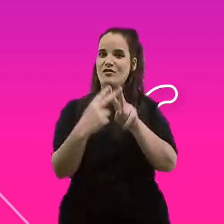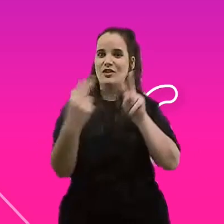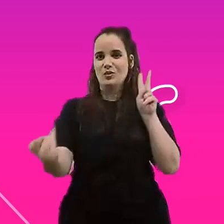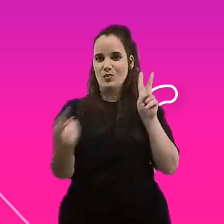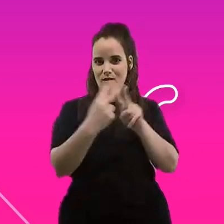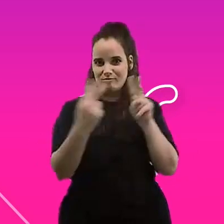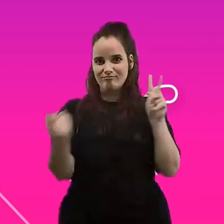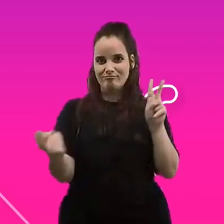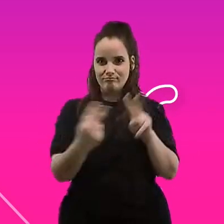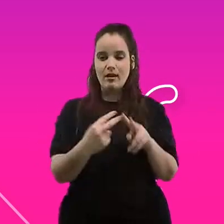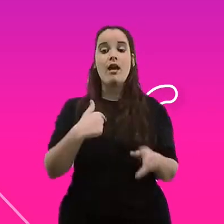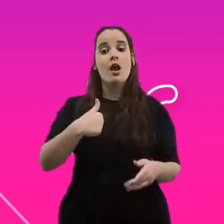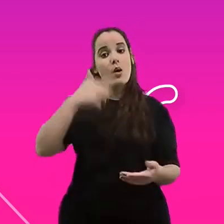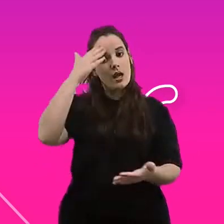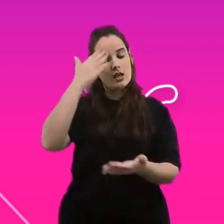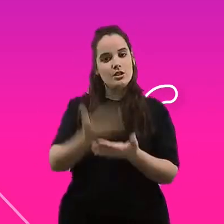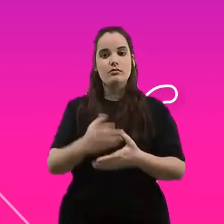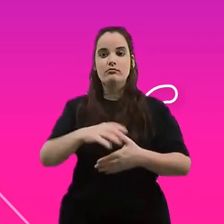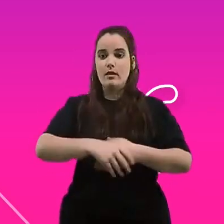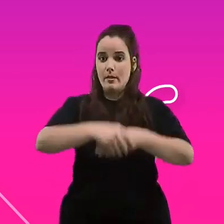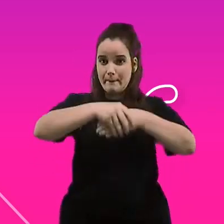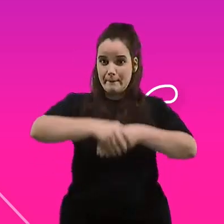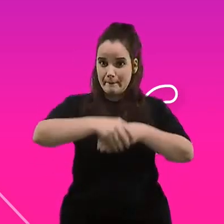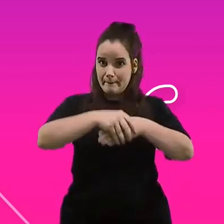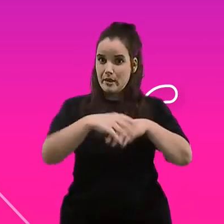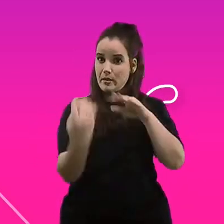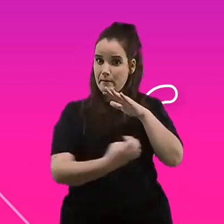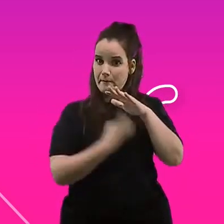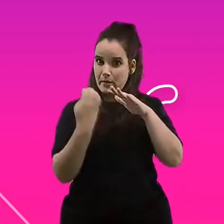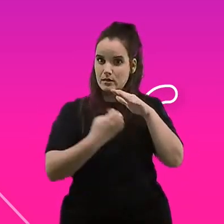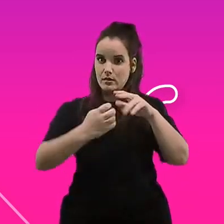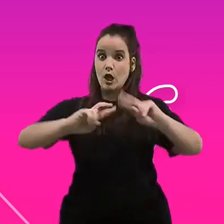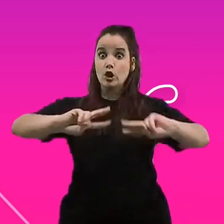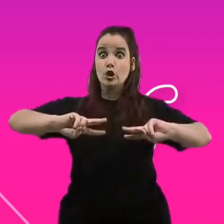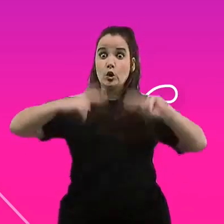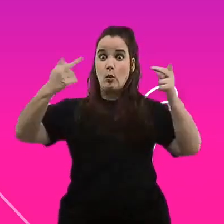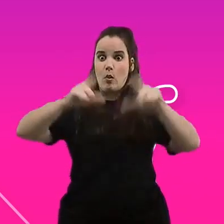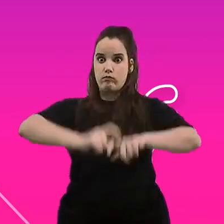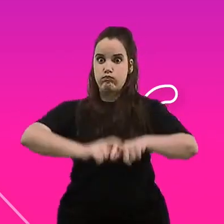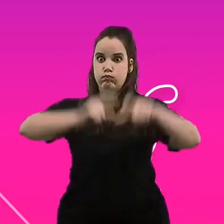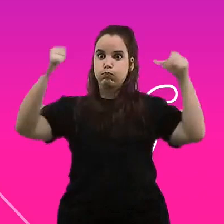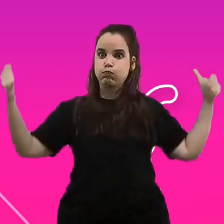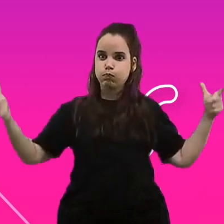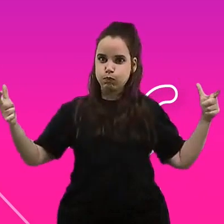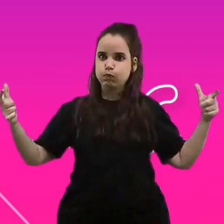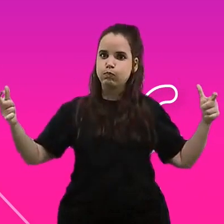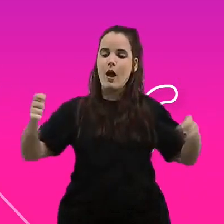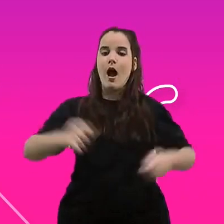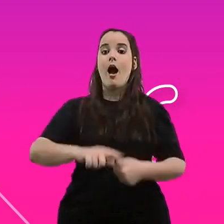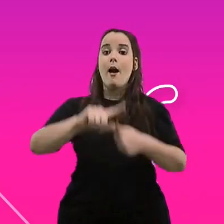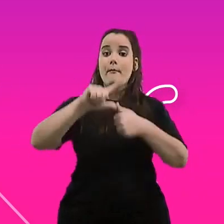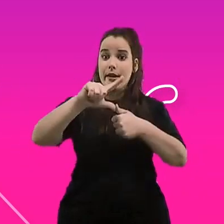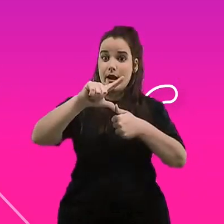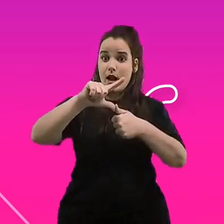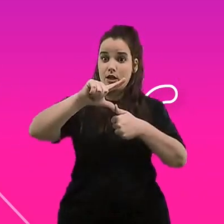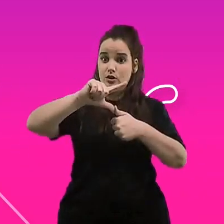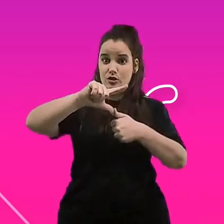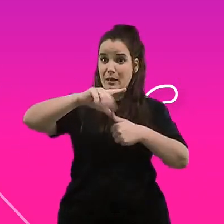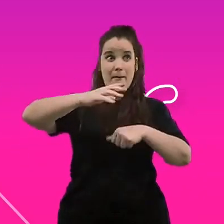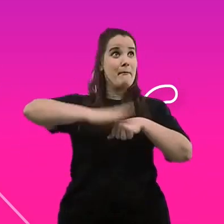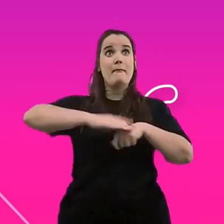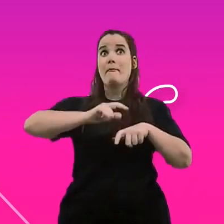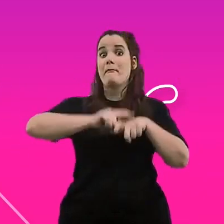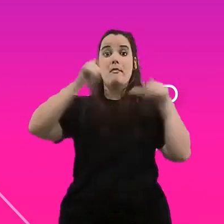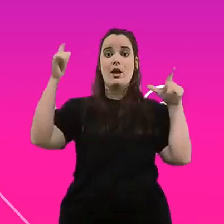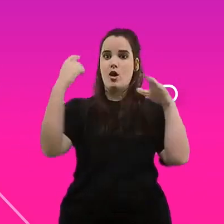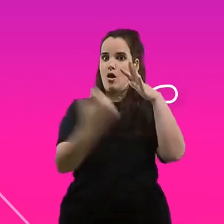empresa aumentou muito de tamanho, virou a empresa mais valiosa da América Latina também, e eu acho que tem muito a ver como que